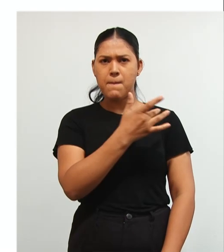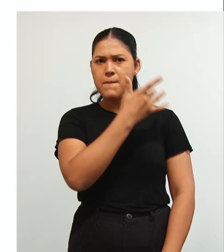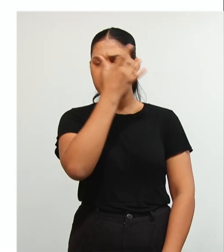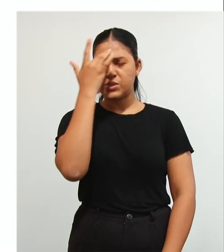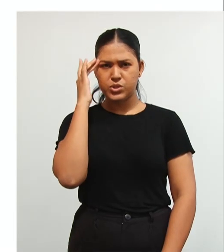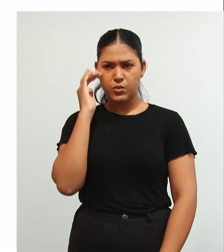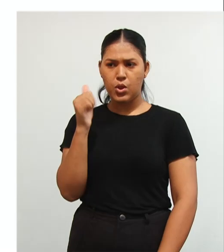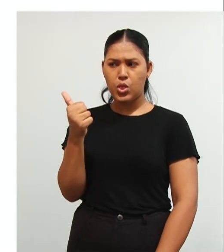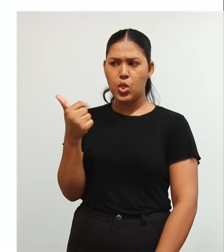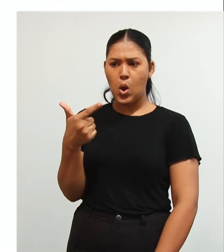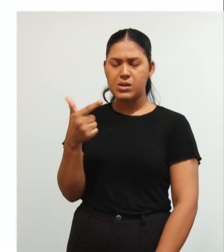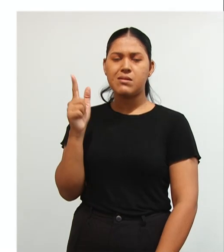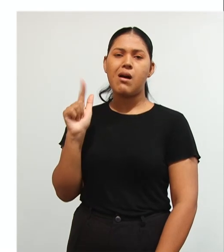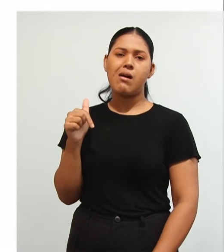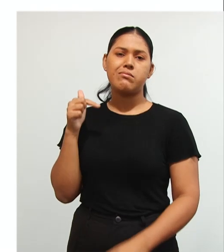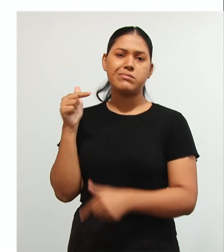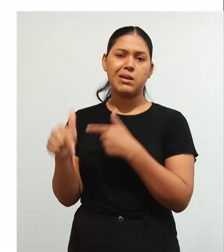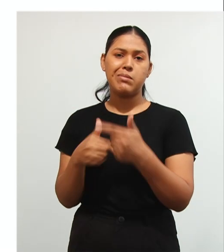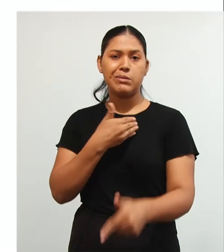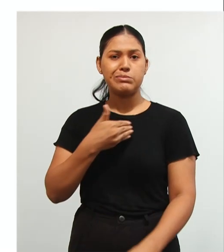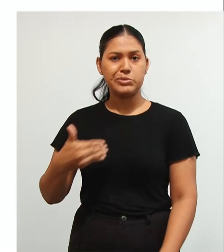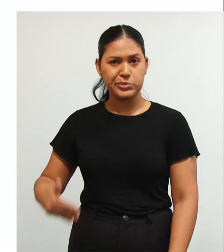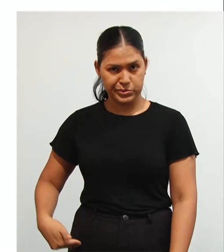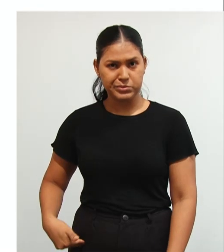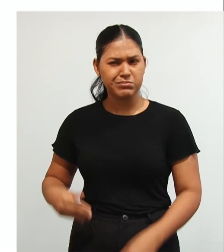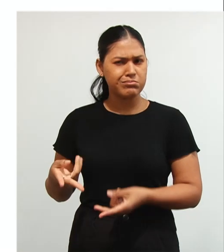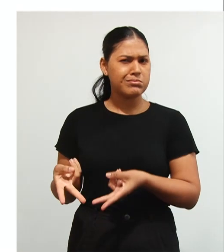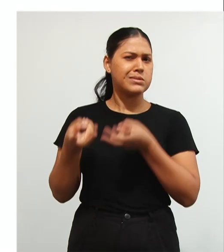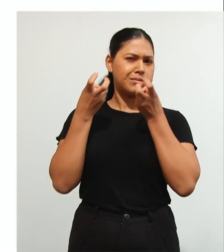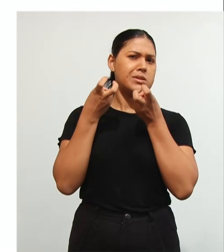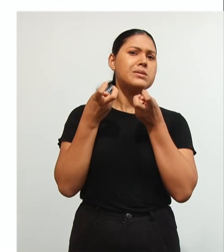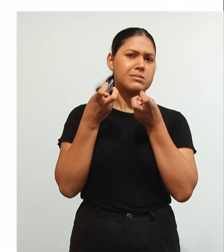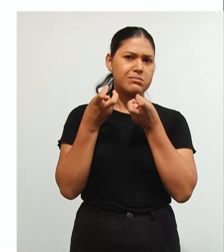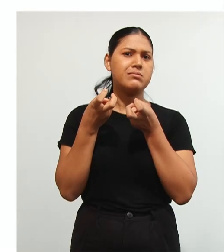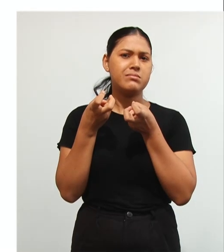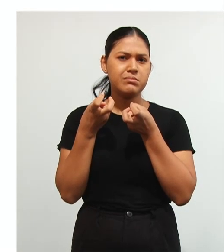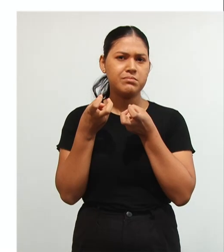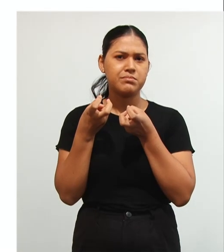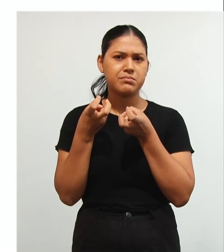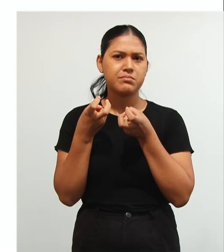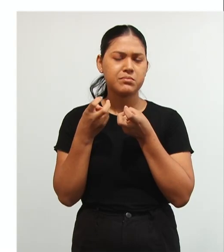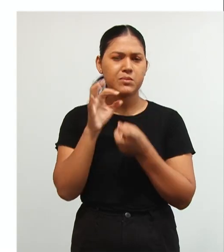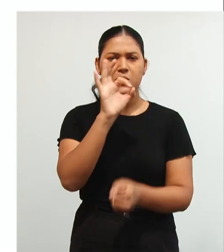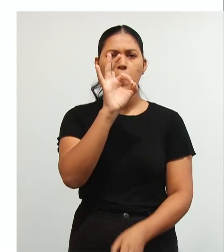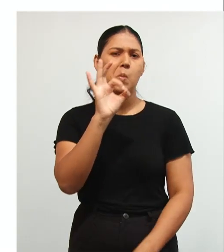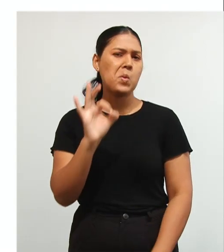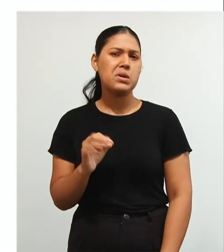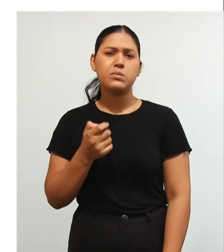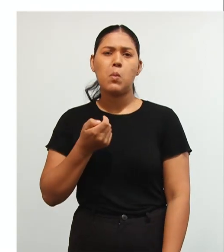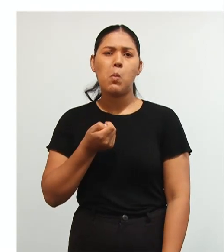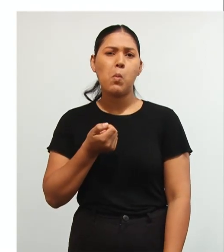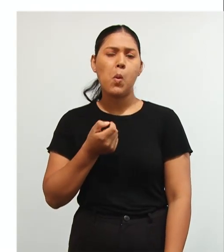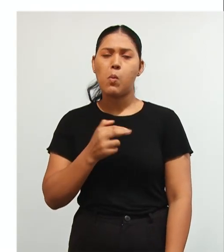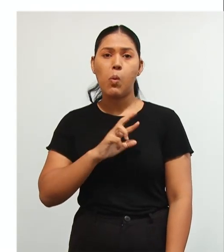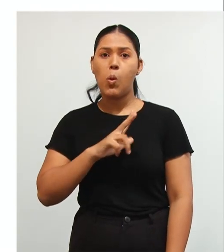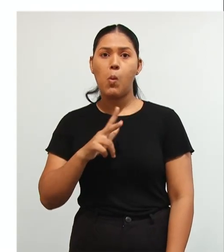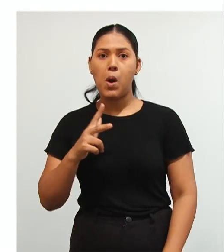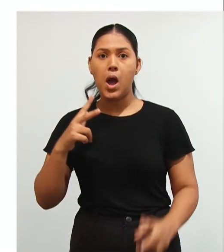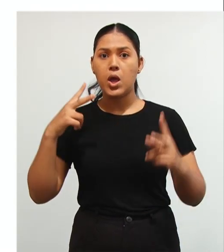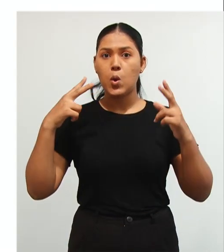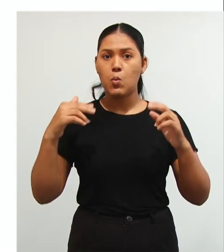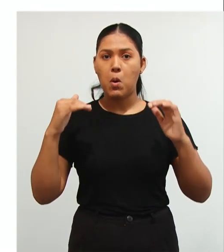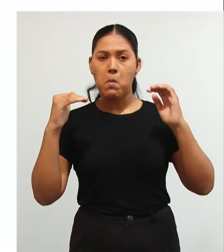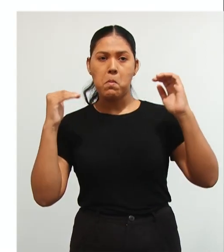públicos. Então, a gente vê assim que, em relação a essa média da OCDE, nós não temos tantos funcionários públicos